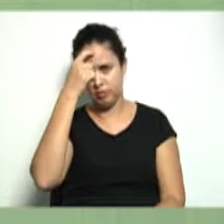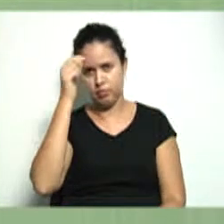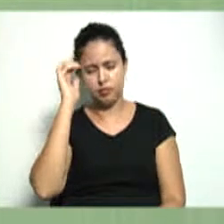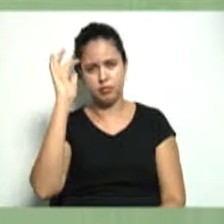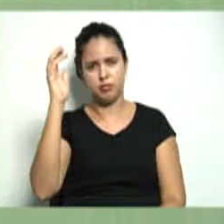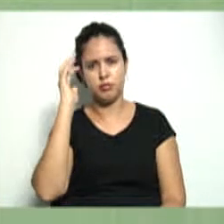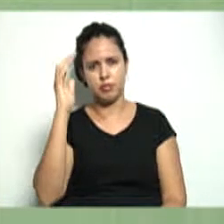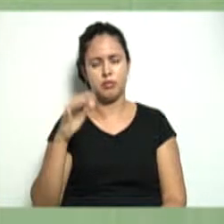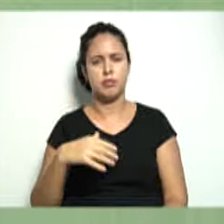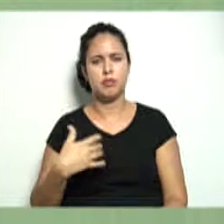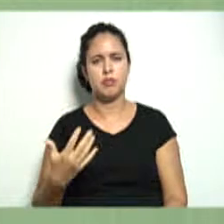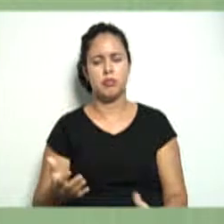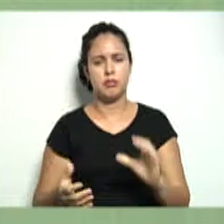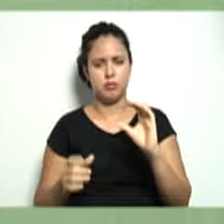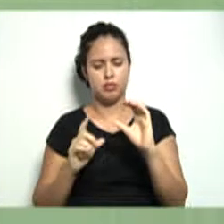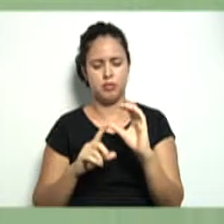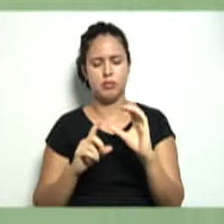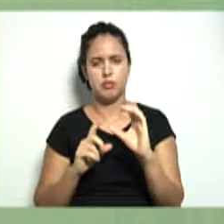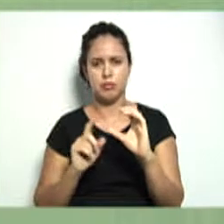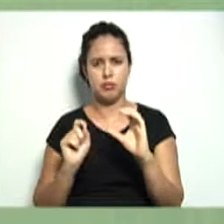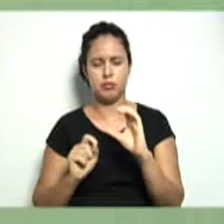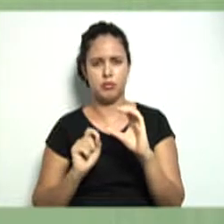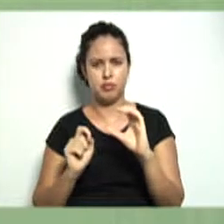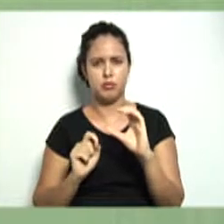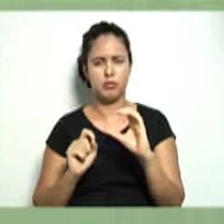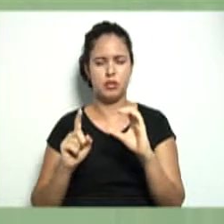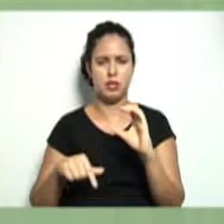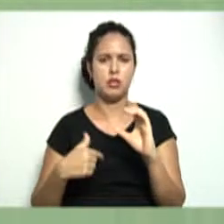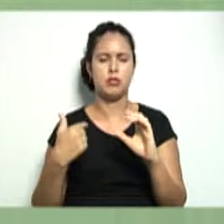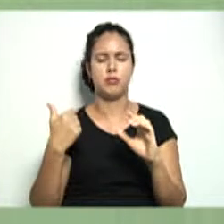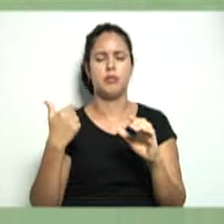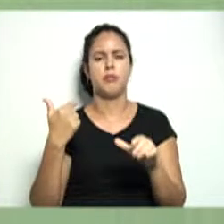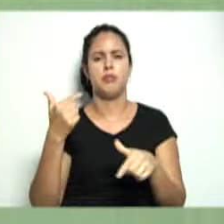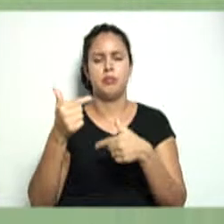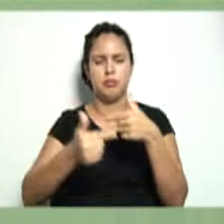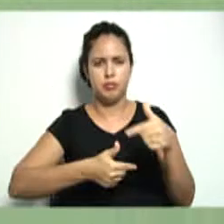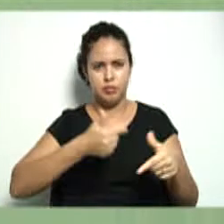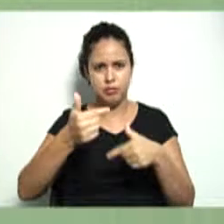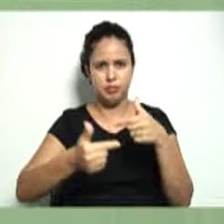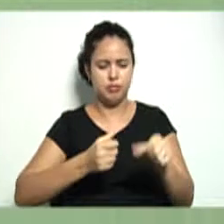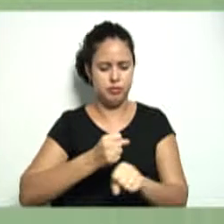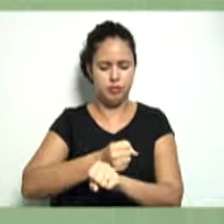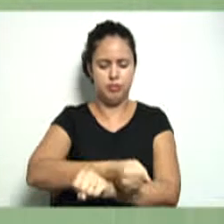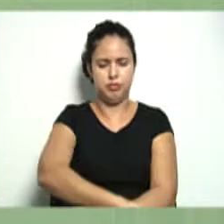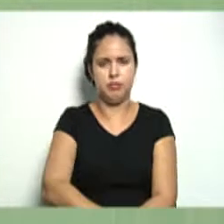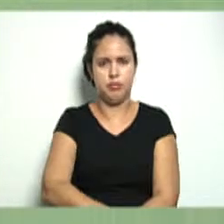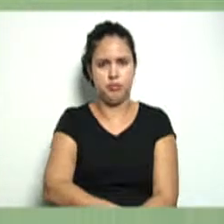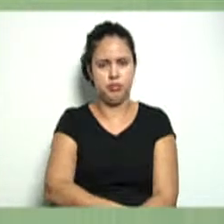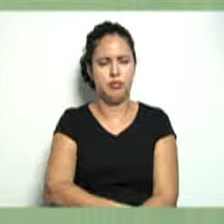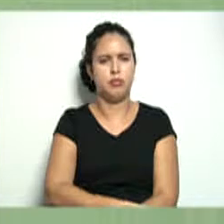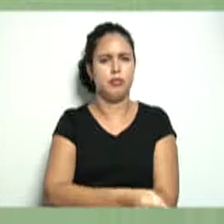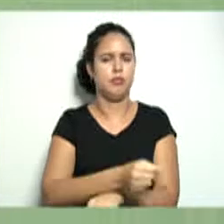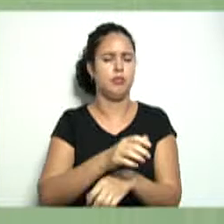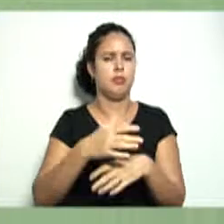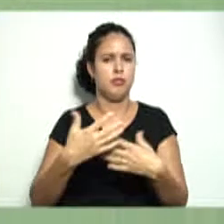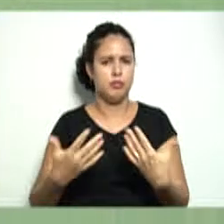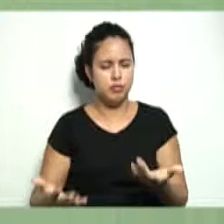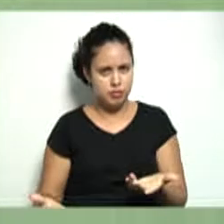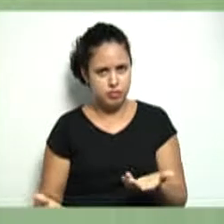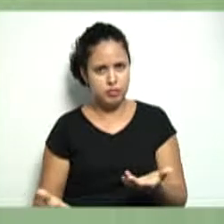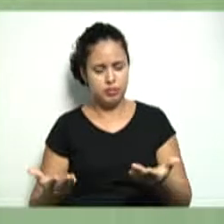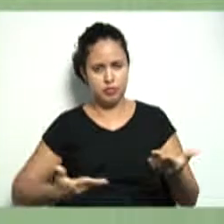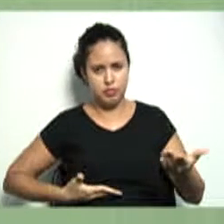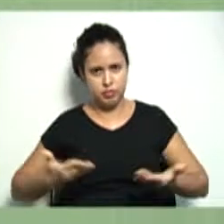né? A letra C está relacionada a quê? Ao trabalho escravo, à